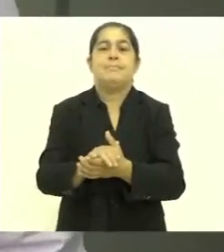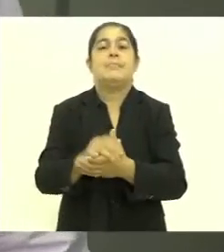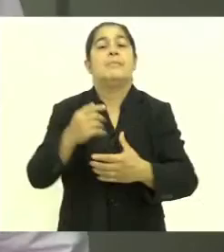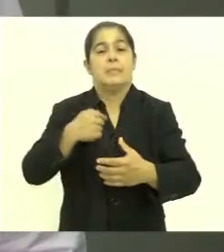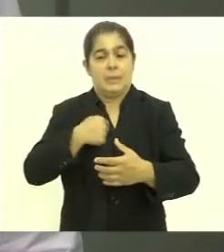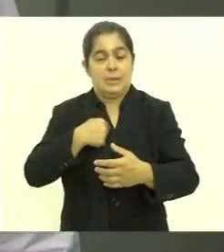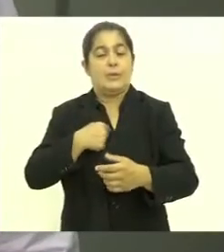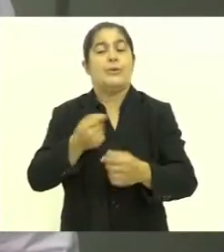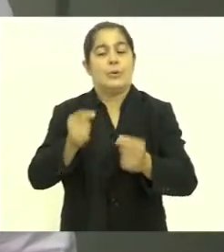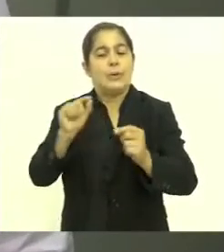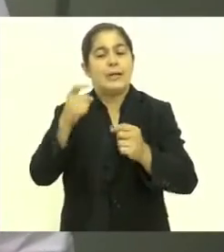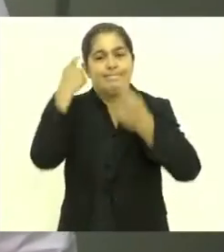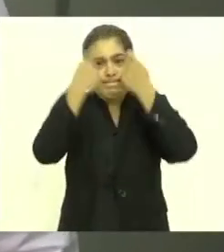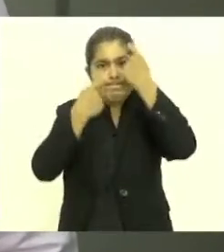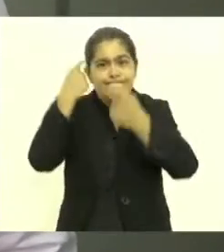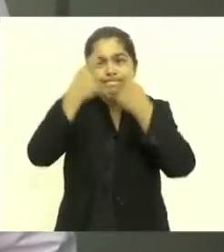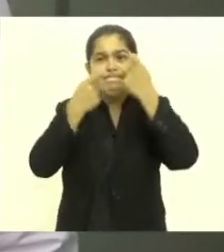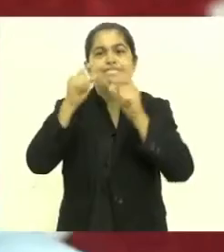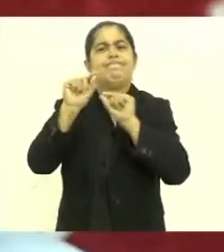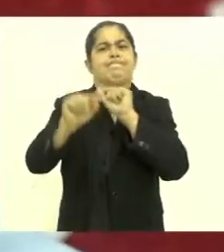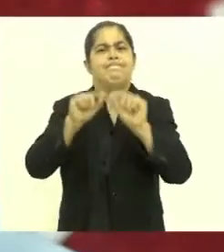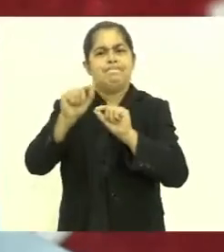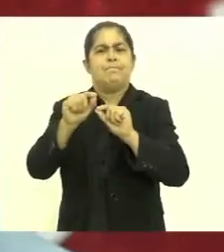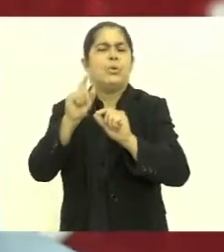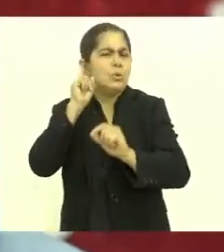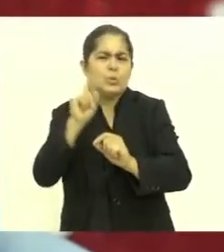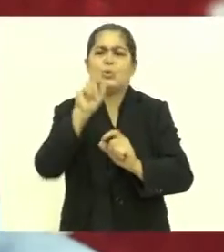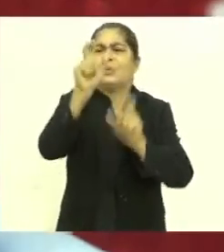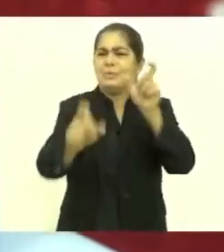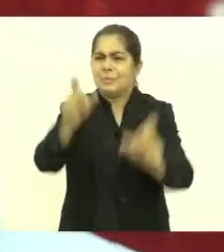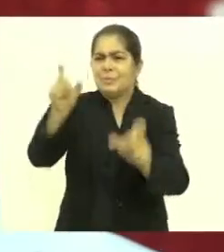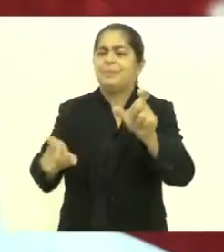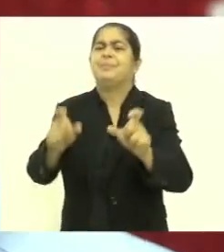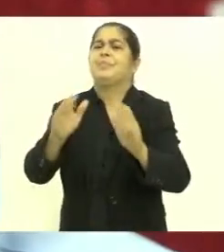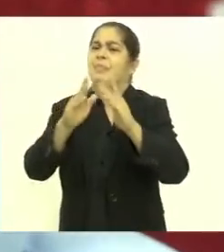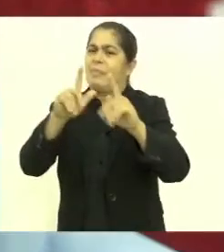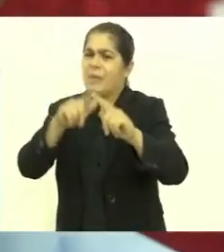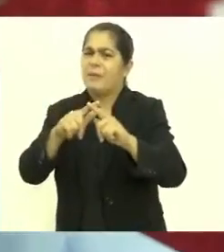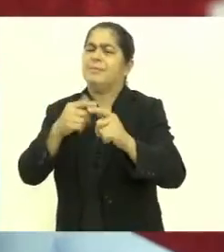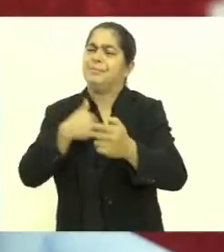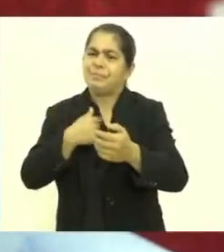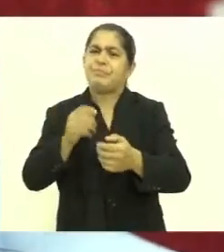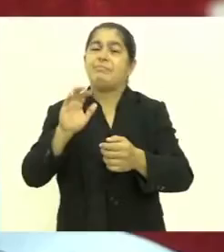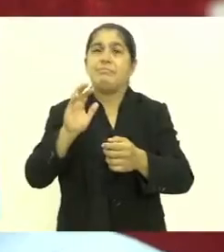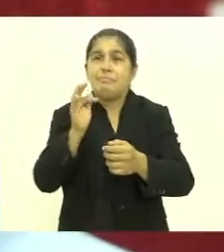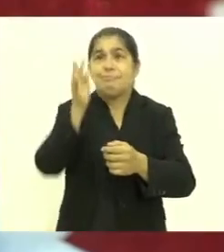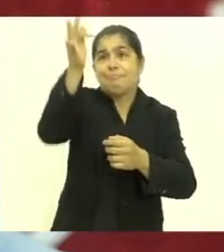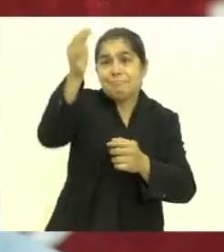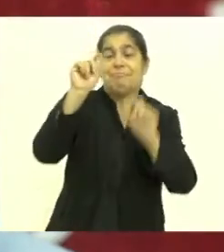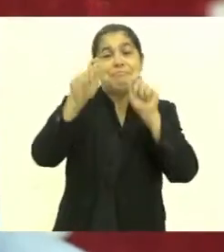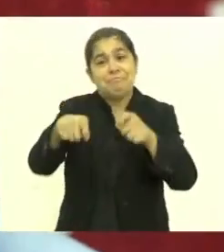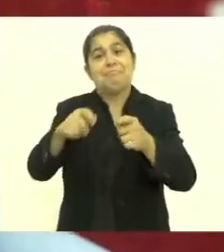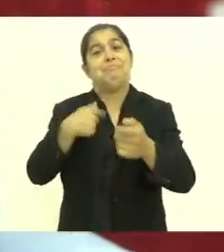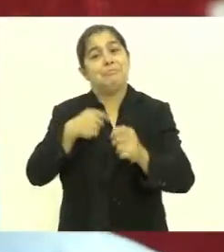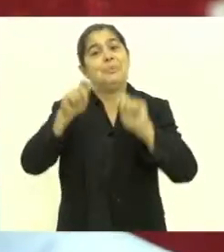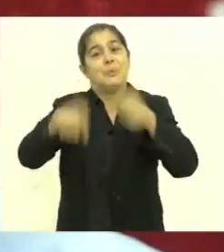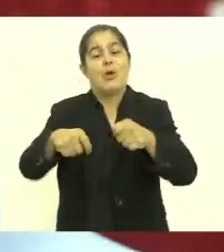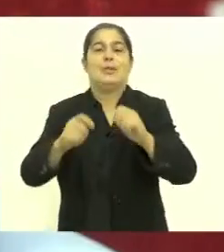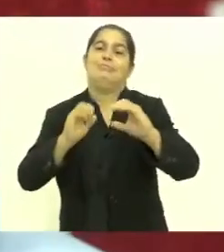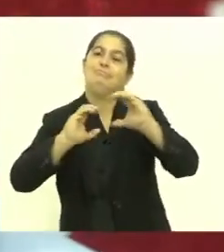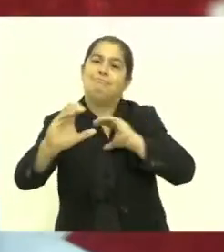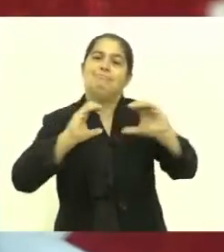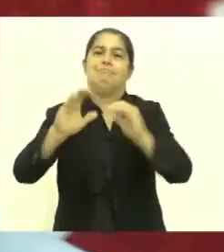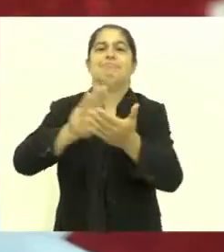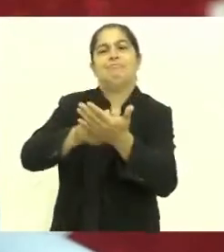E eu tive essa preocupação de pensar neles, de um dia na minha igreja, se eu tiver a